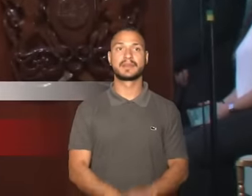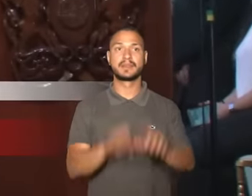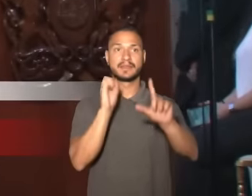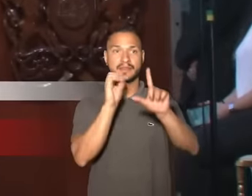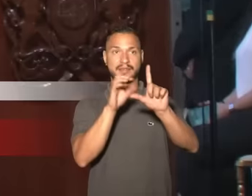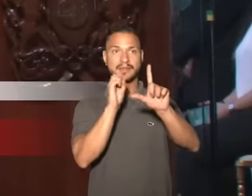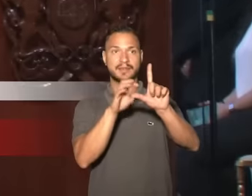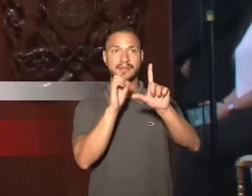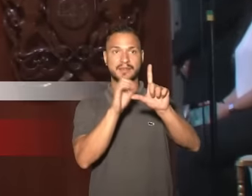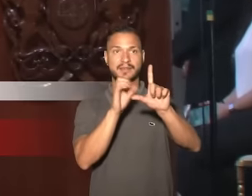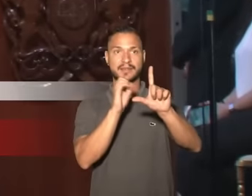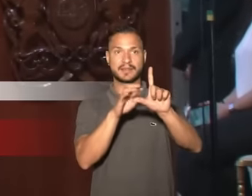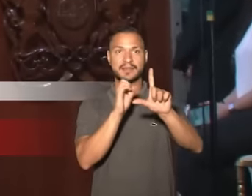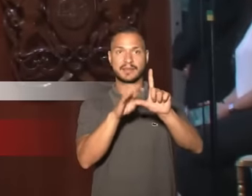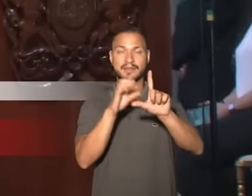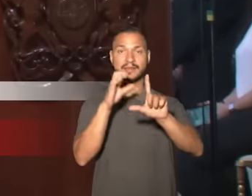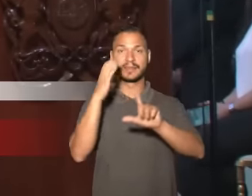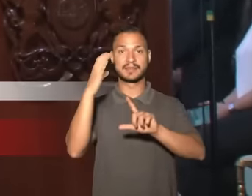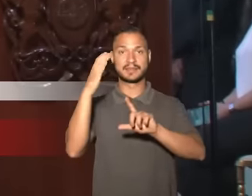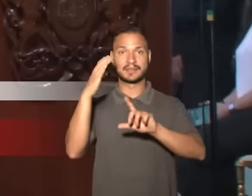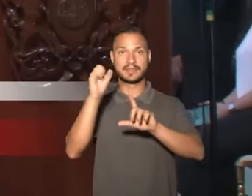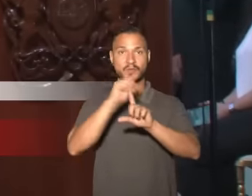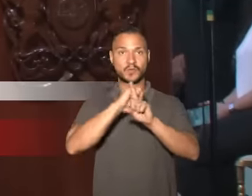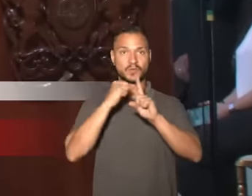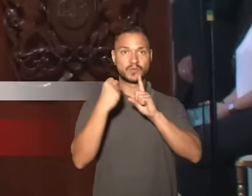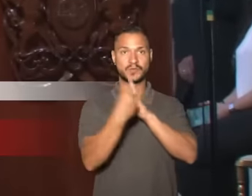Licenciados em Ciências Sociais,